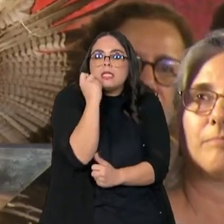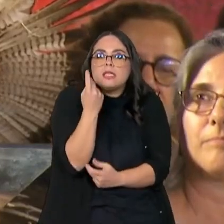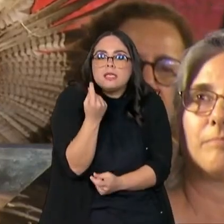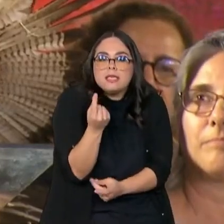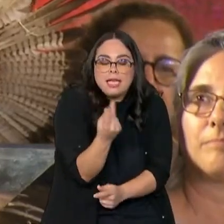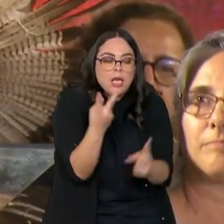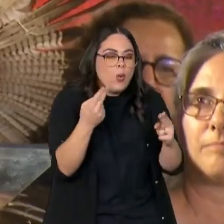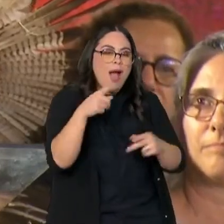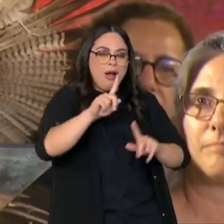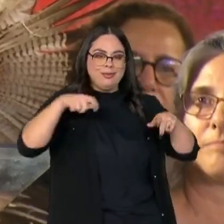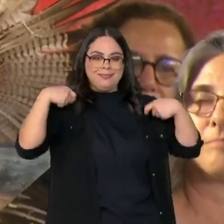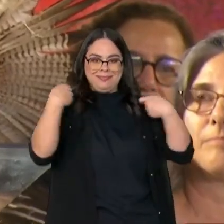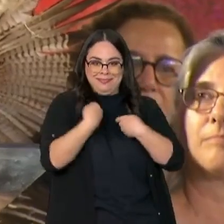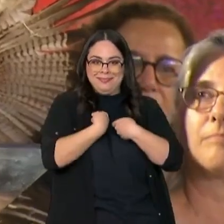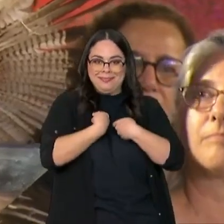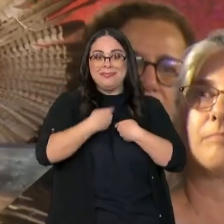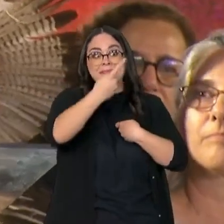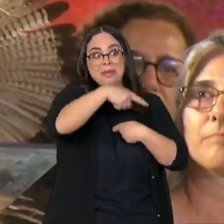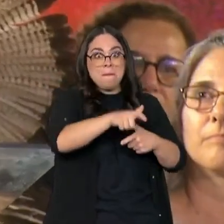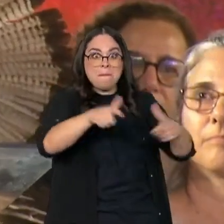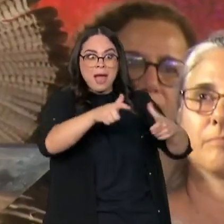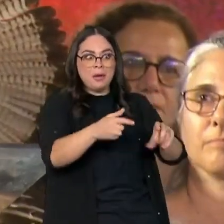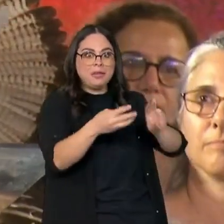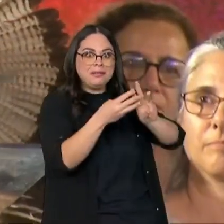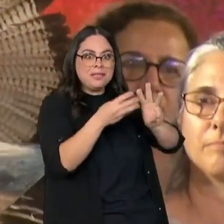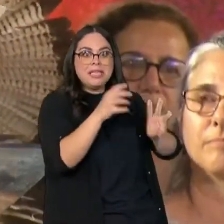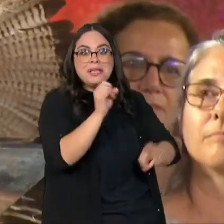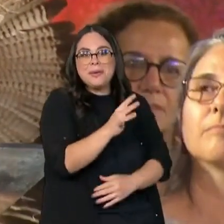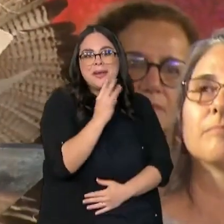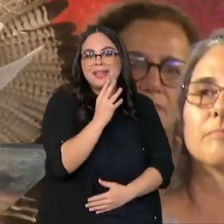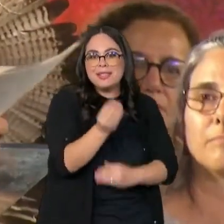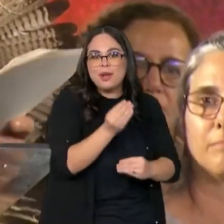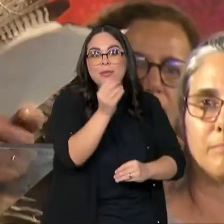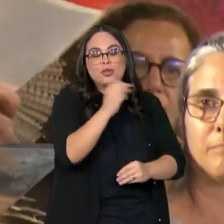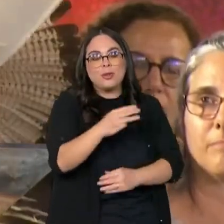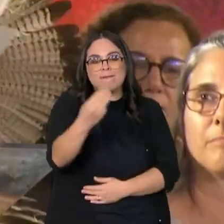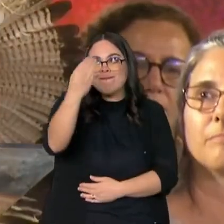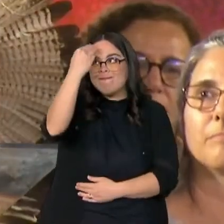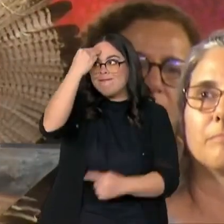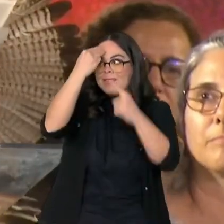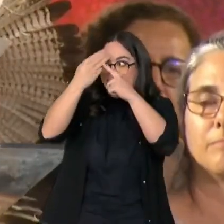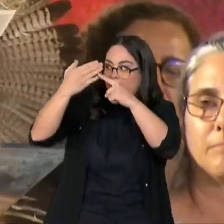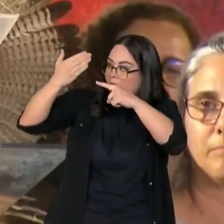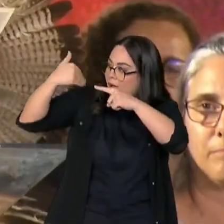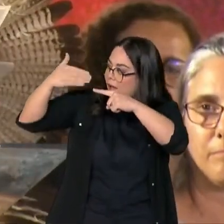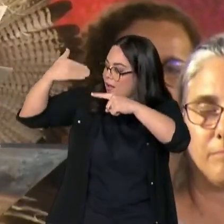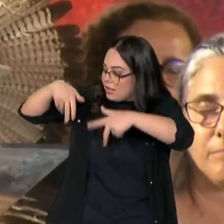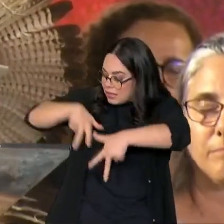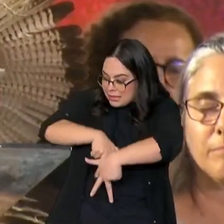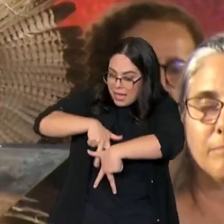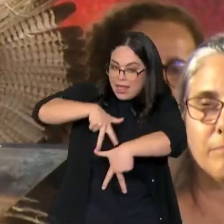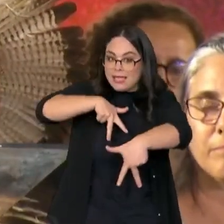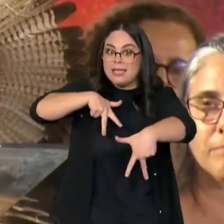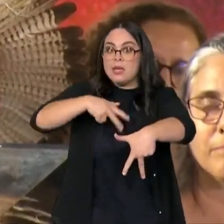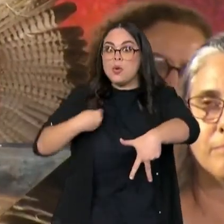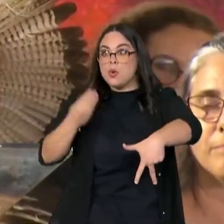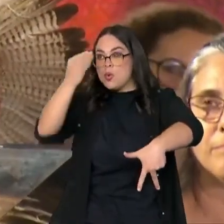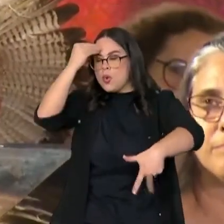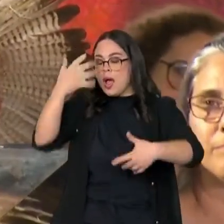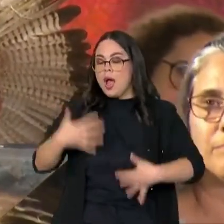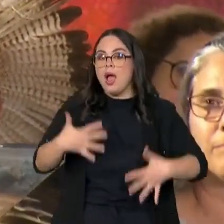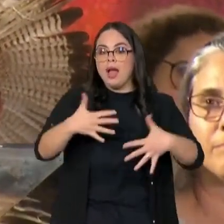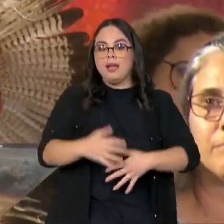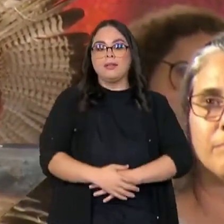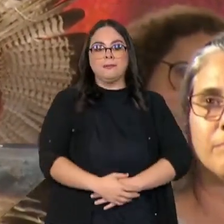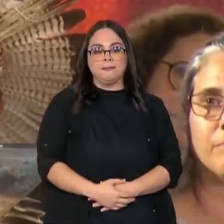esse manto que muitos indígenas só conhecem pela memória dos seus ancestrais. A